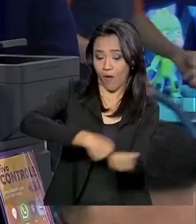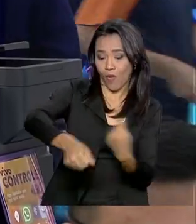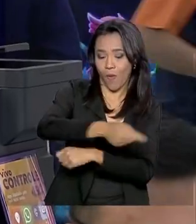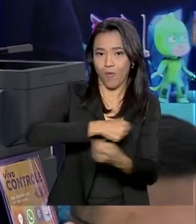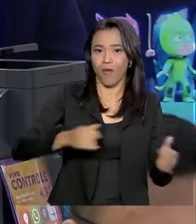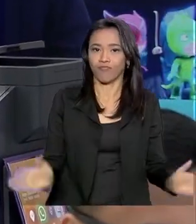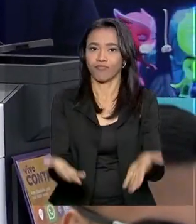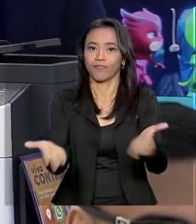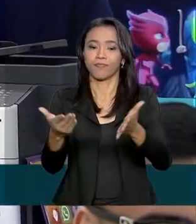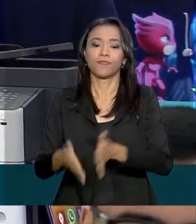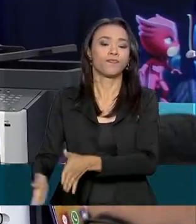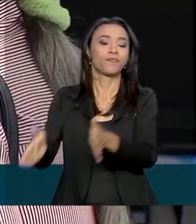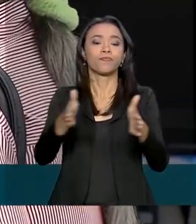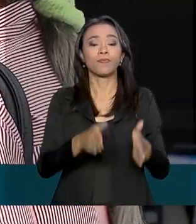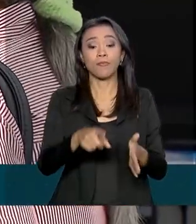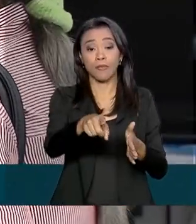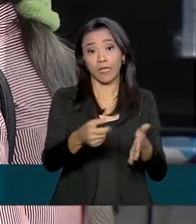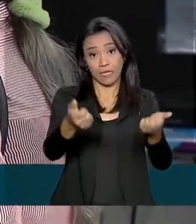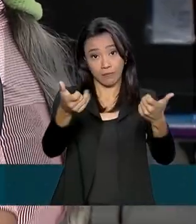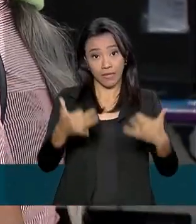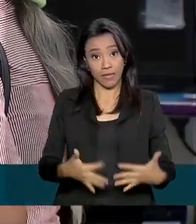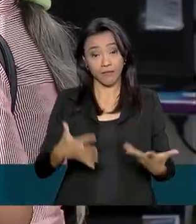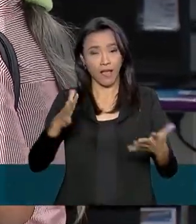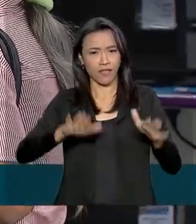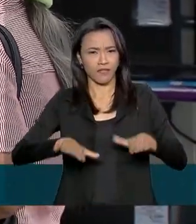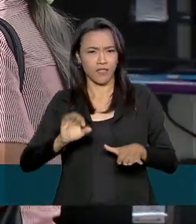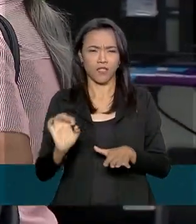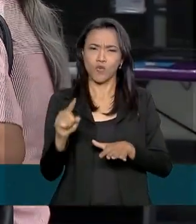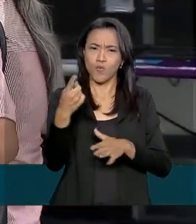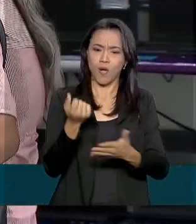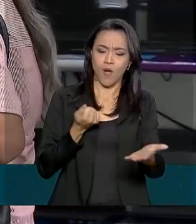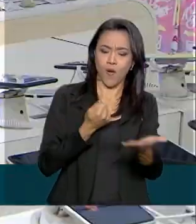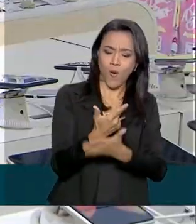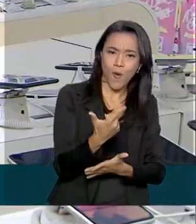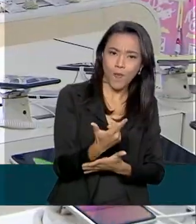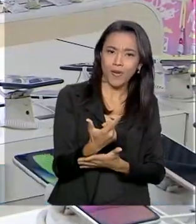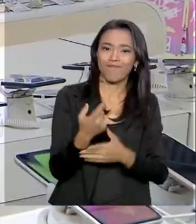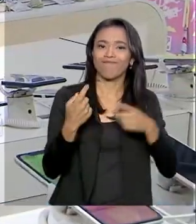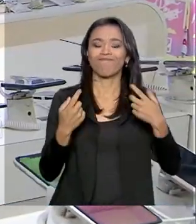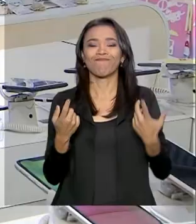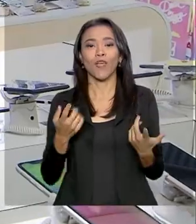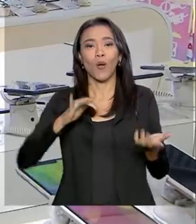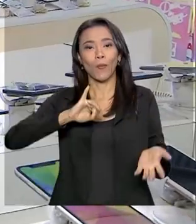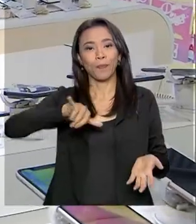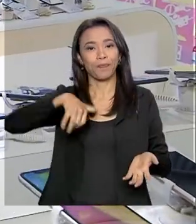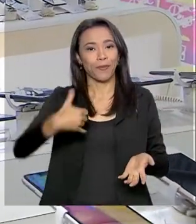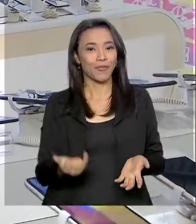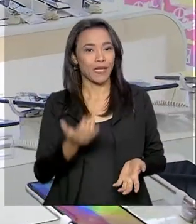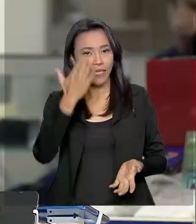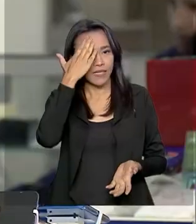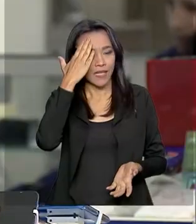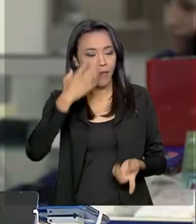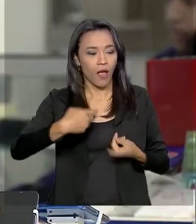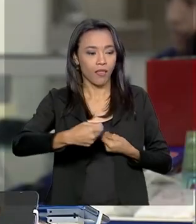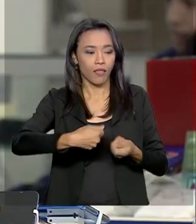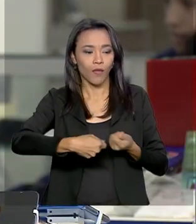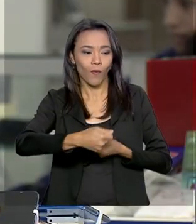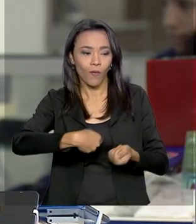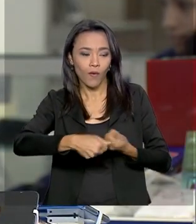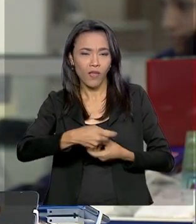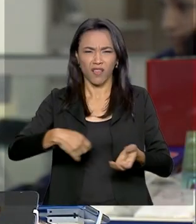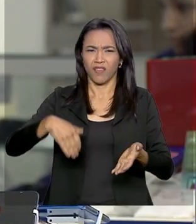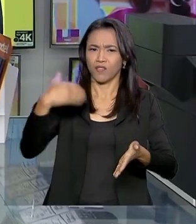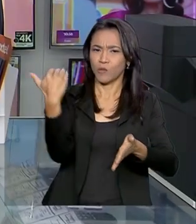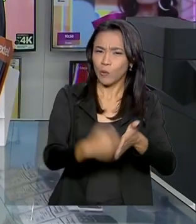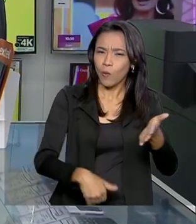Mais do que necessidade, às vezes, uma compra depende da oportunidade de fazer um bom negócio. Descontos